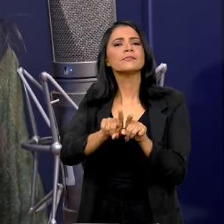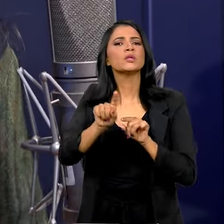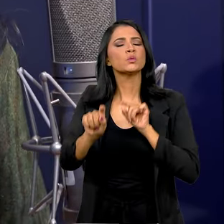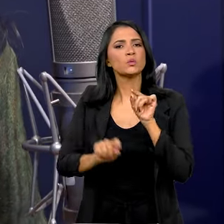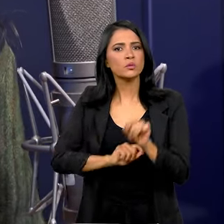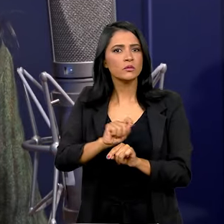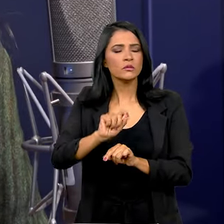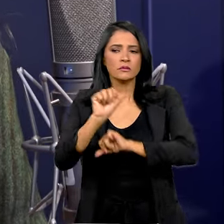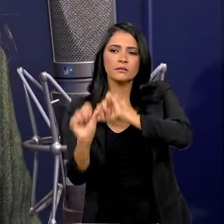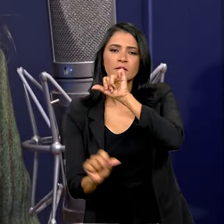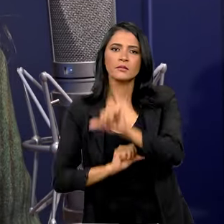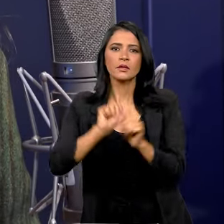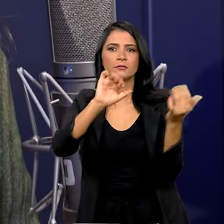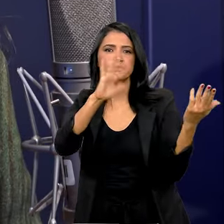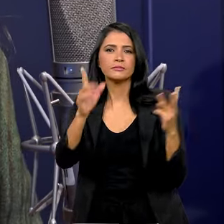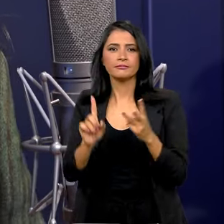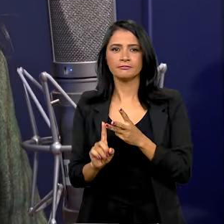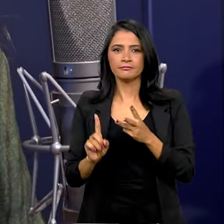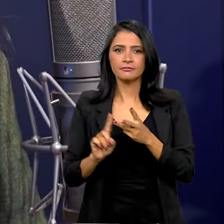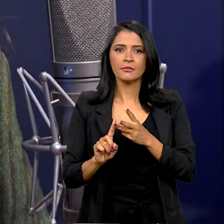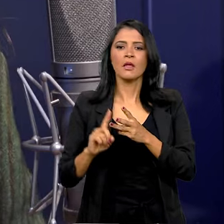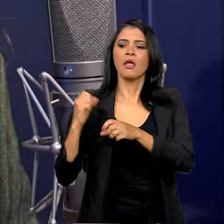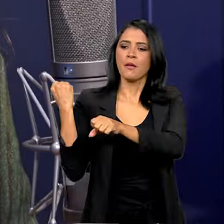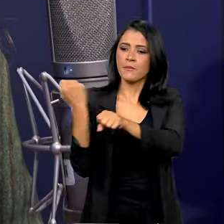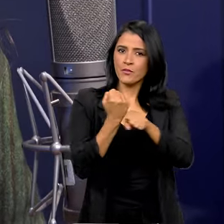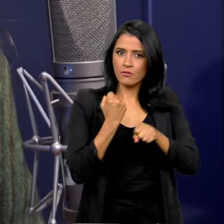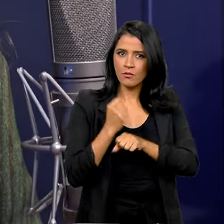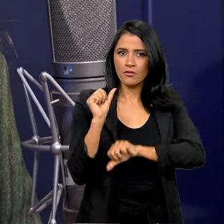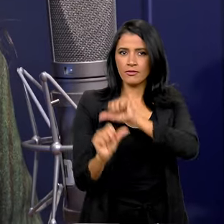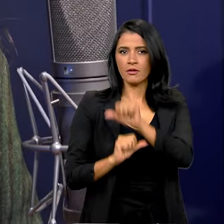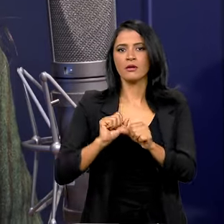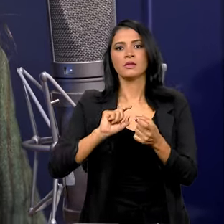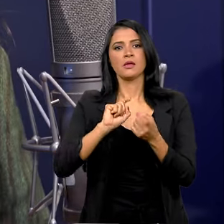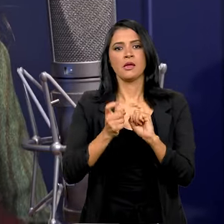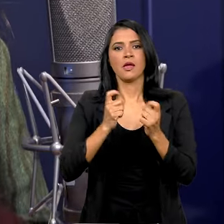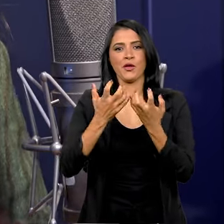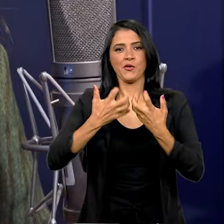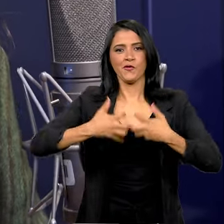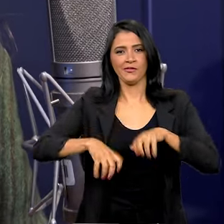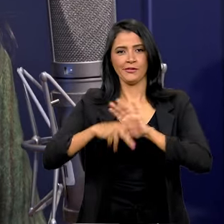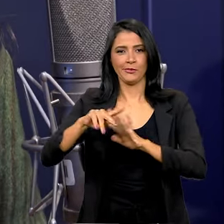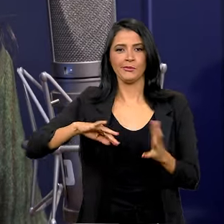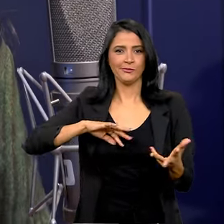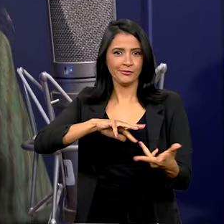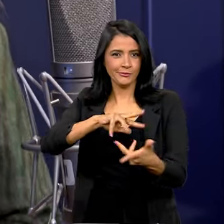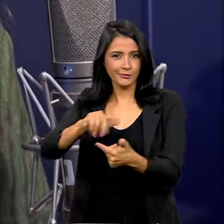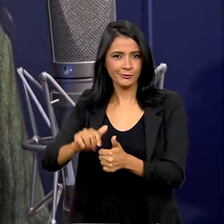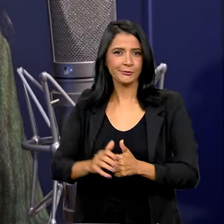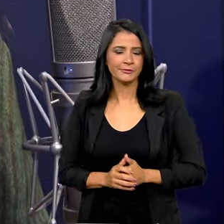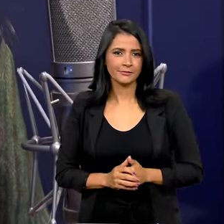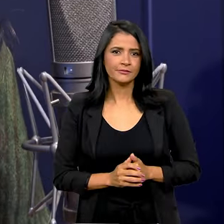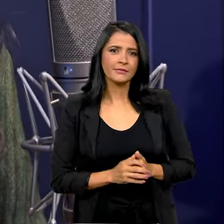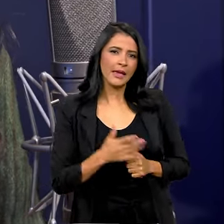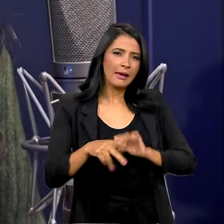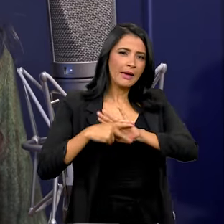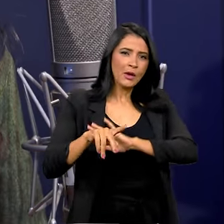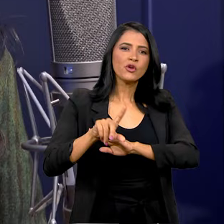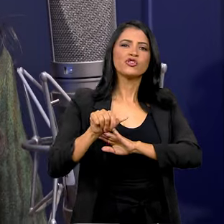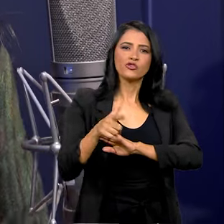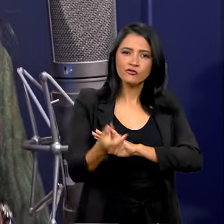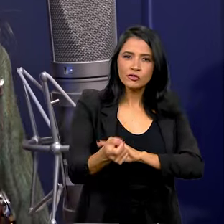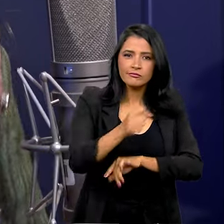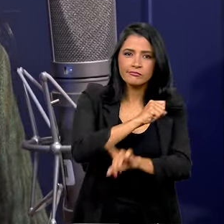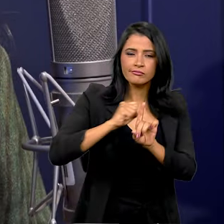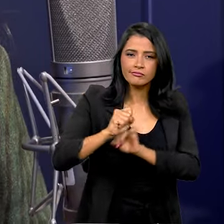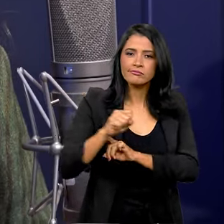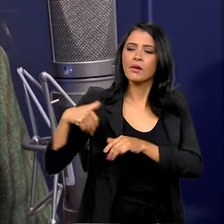enfrentamento das mudanças climáticas e reforma na governança Global esse processo do G20